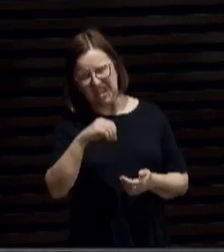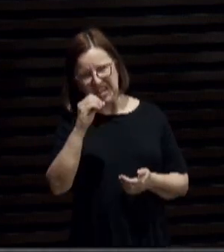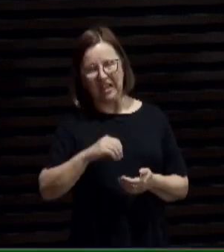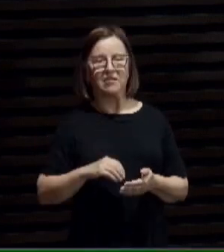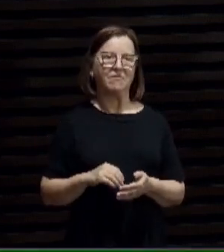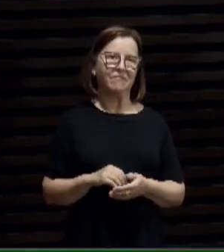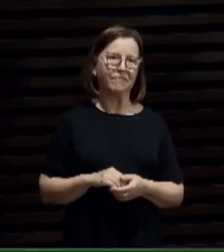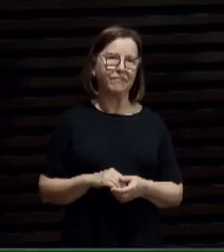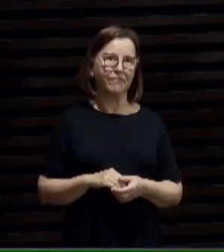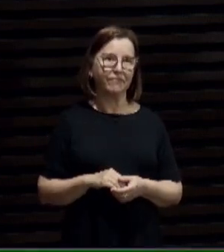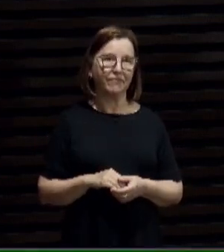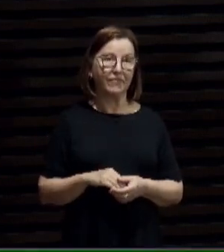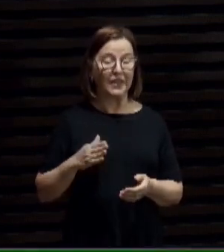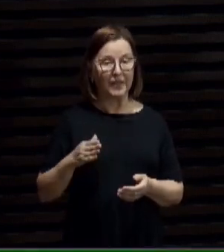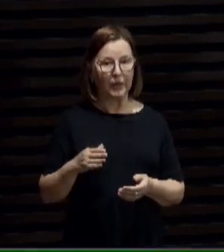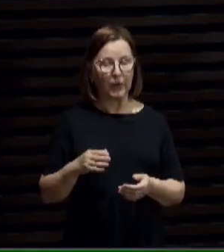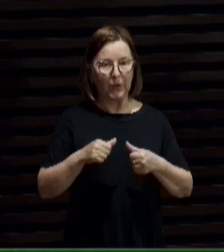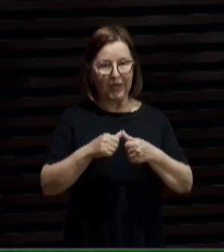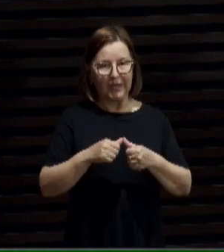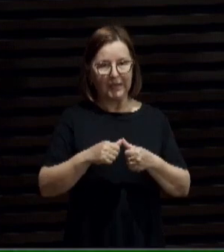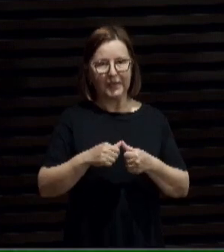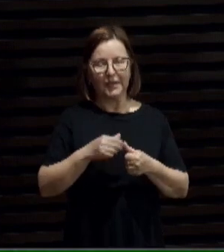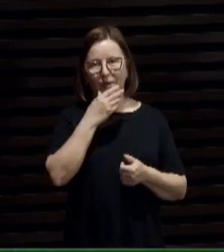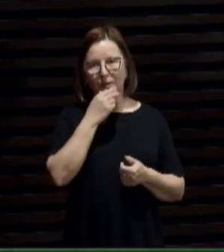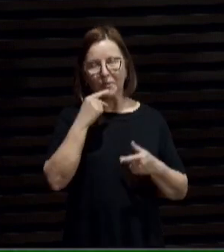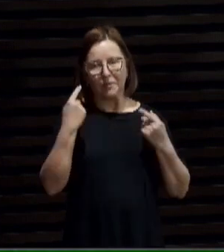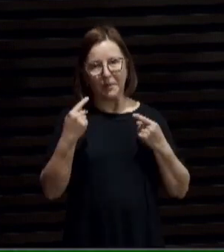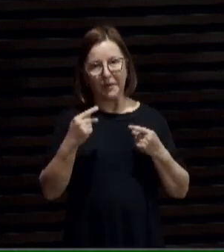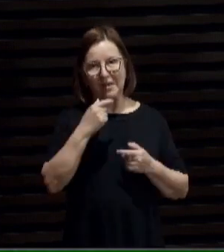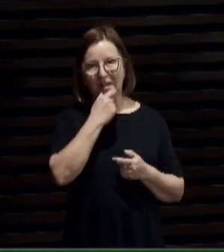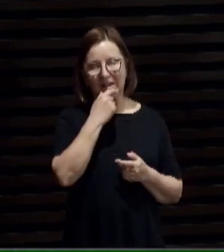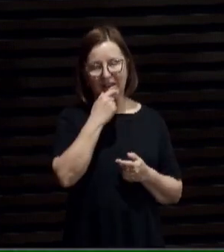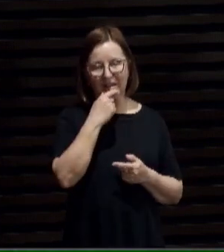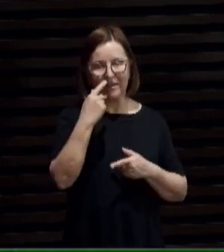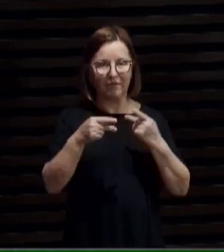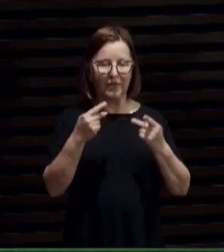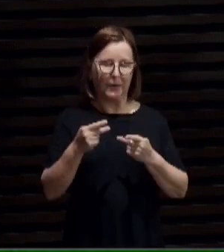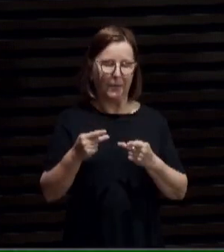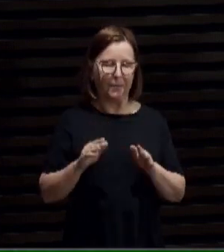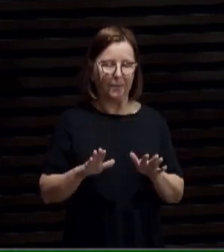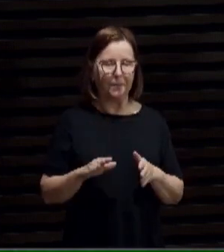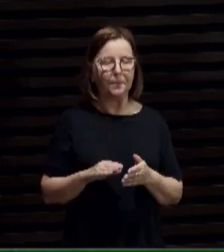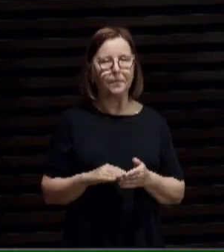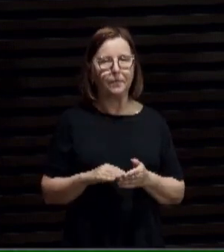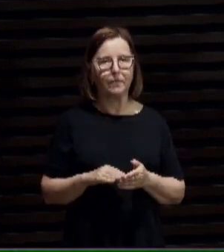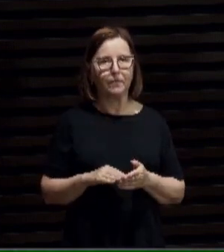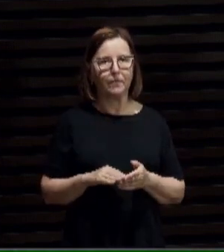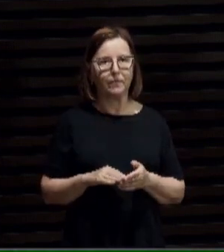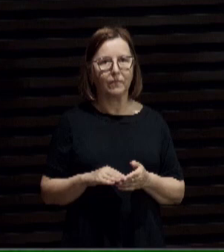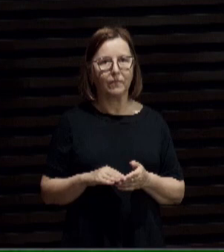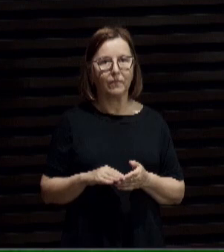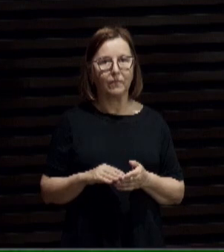fraqueza. Então Spurgeon, ele disse uma coisa que para mim foi muito bom. Ele disse o seguinte: uma